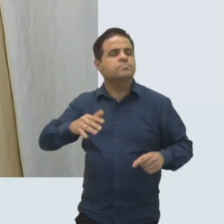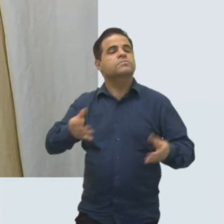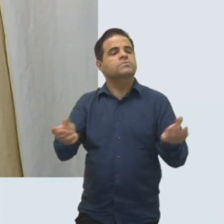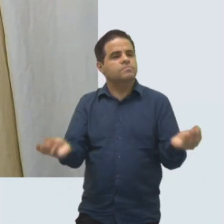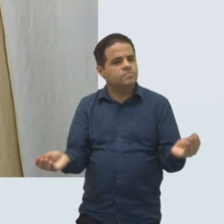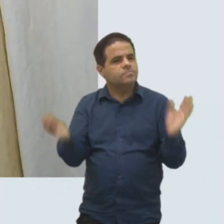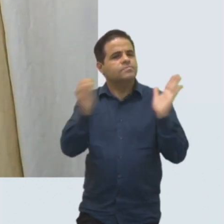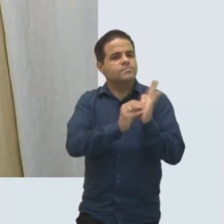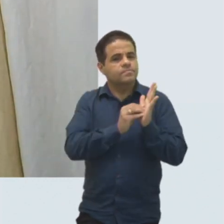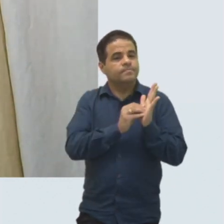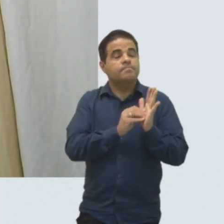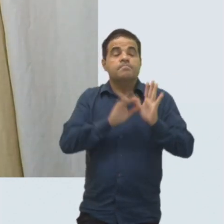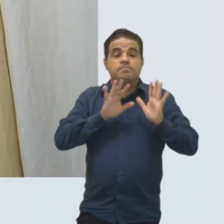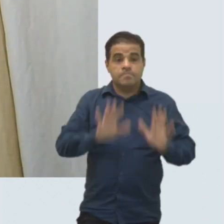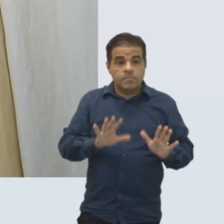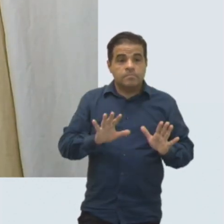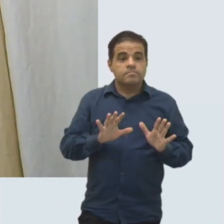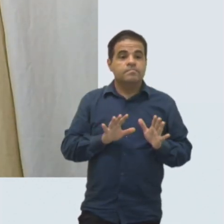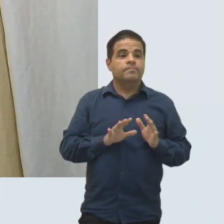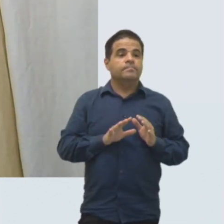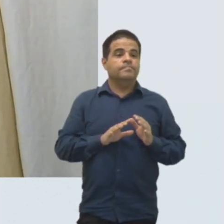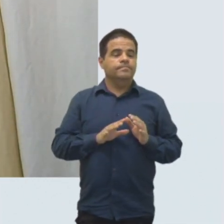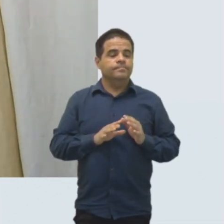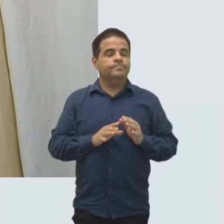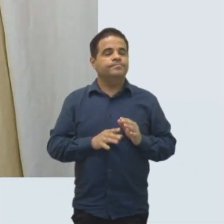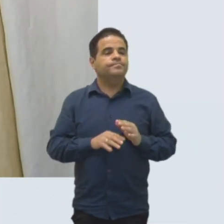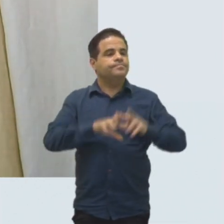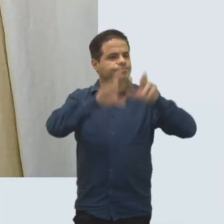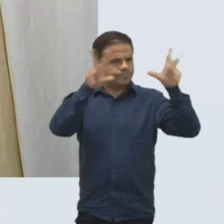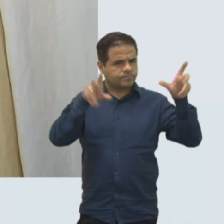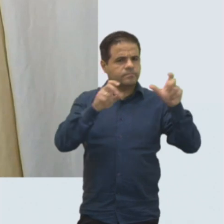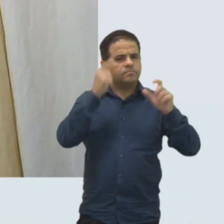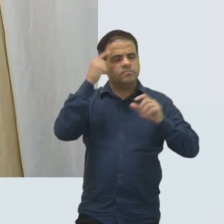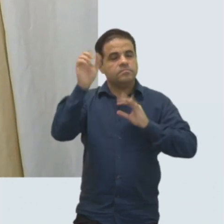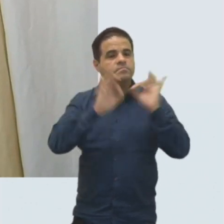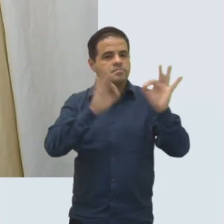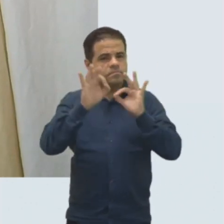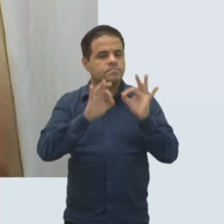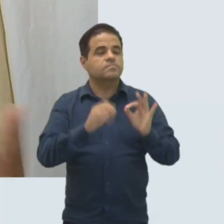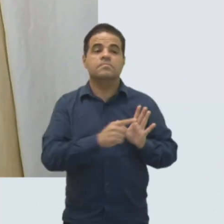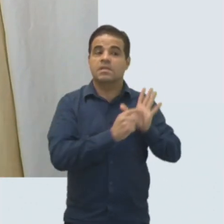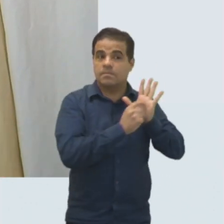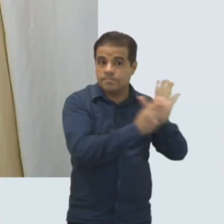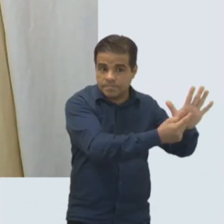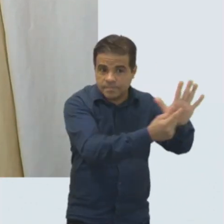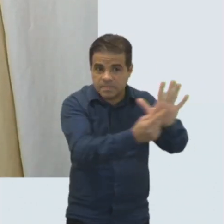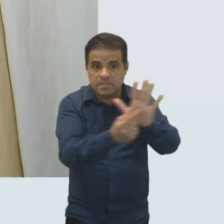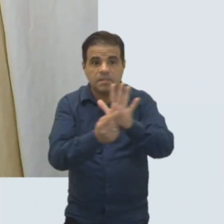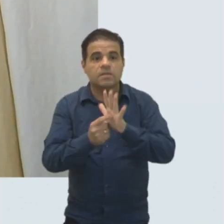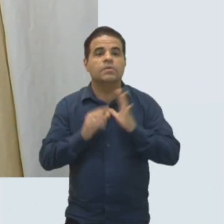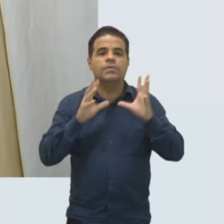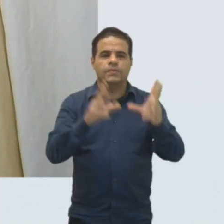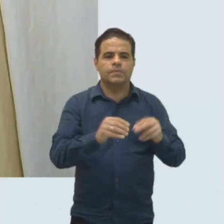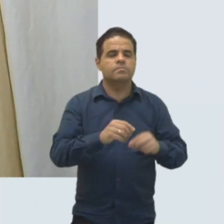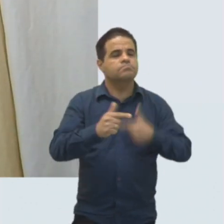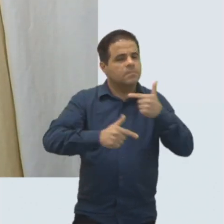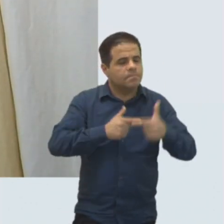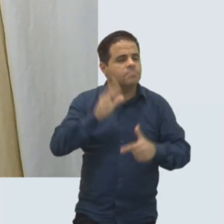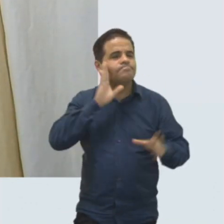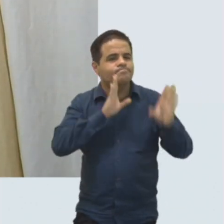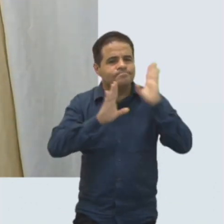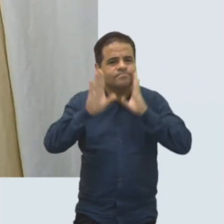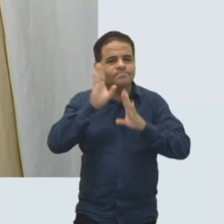constituir. Bom, o recorte do tema que fizemos, para poder facilitar tudo, né, e aí ficar mais gostoso,